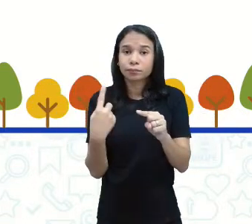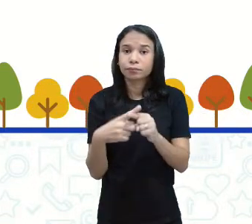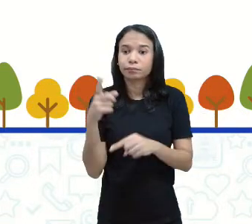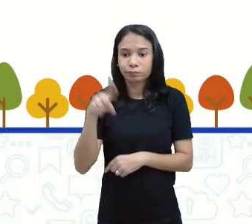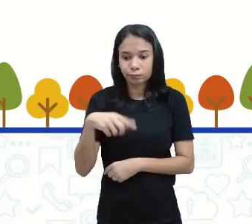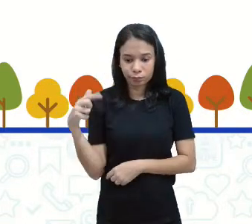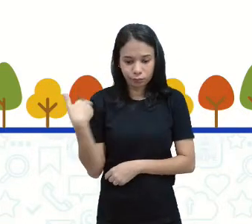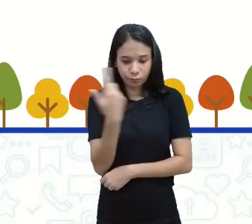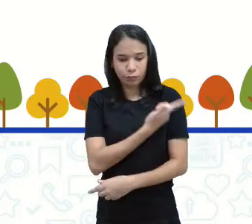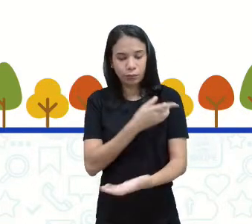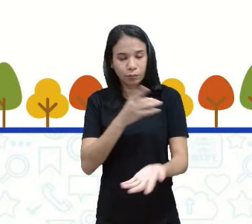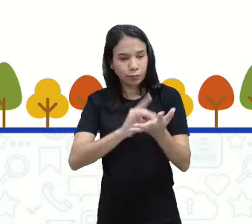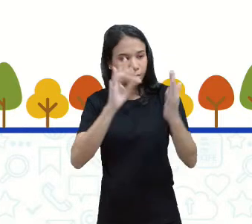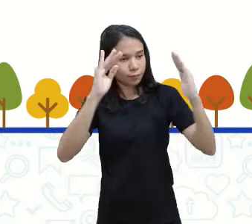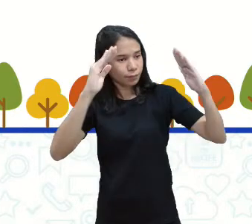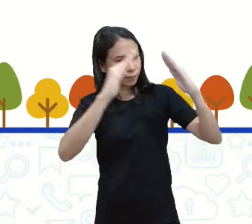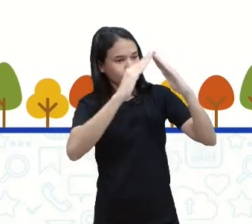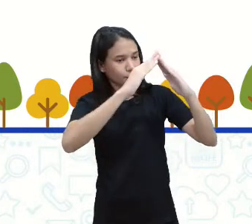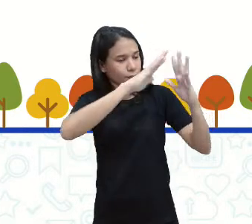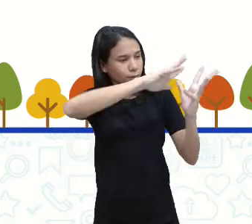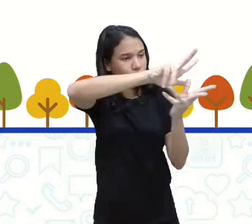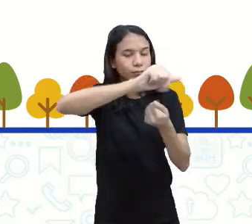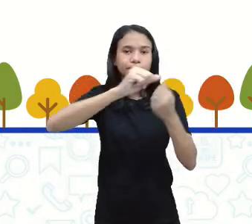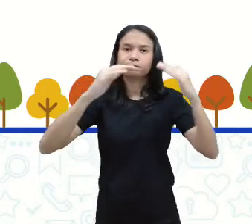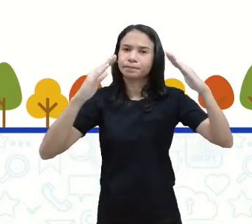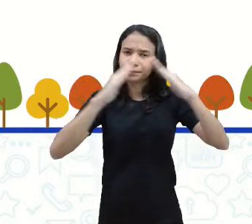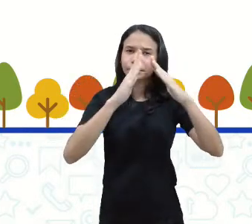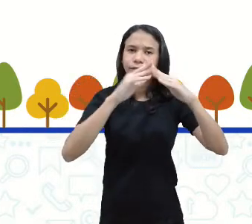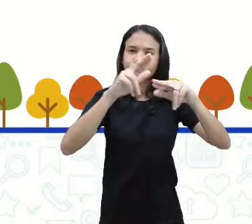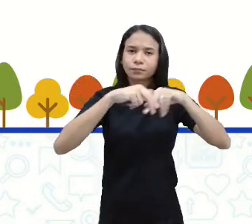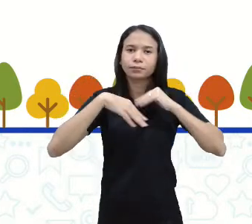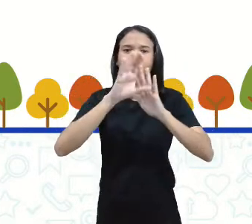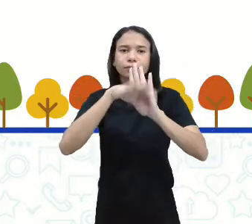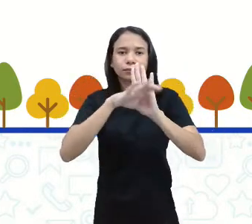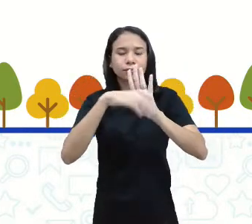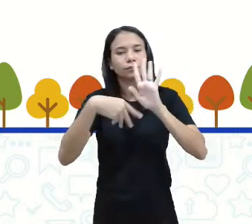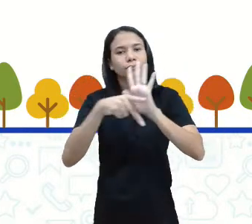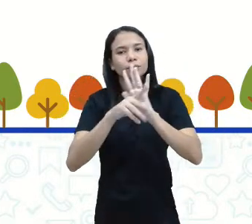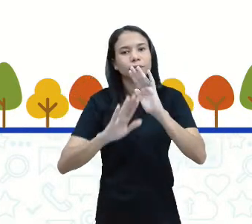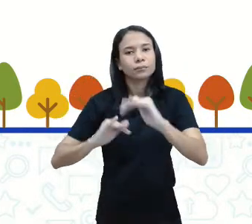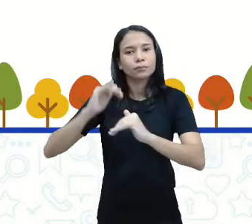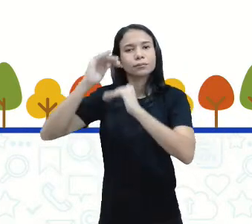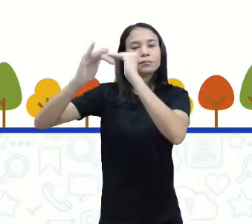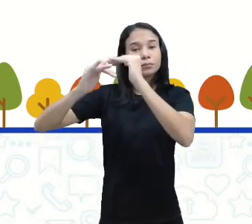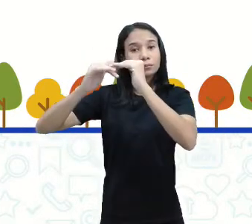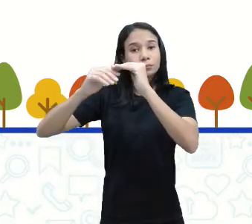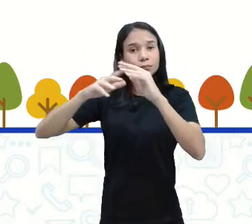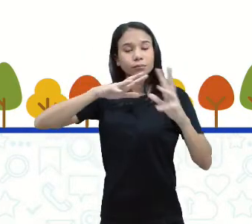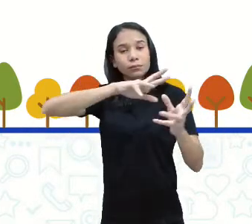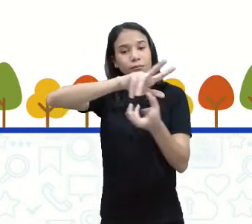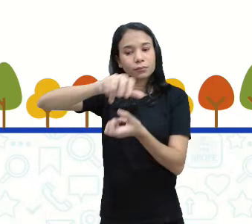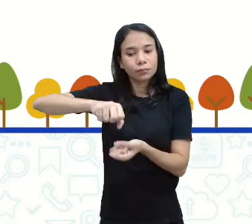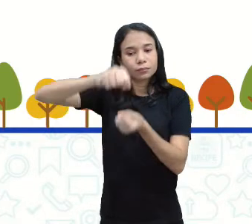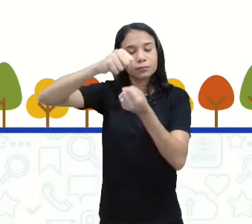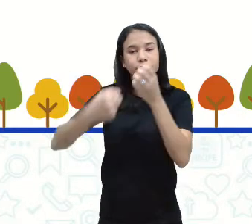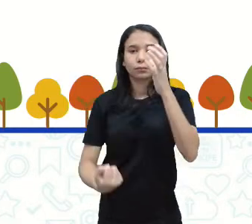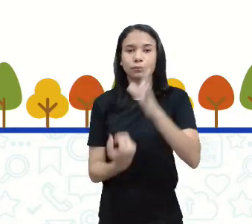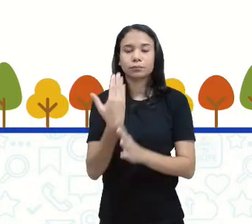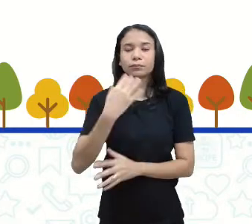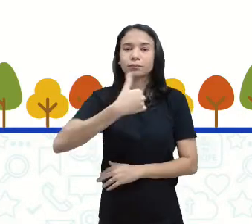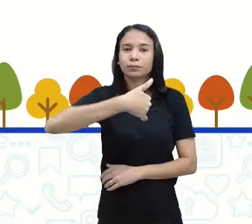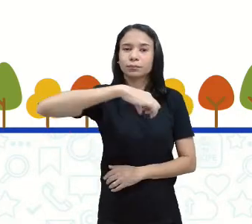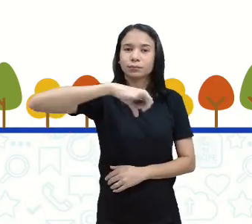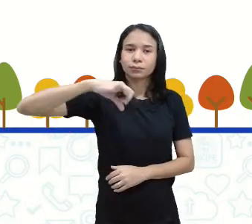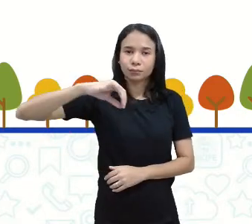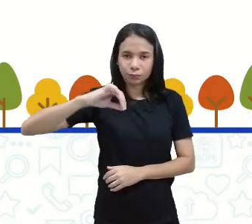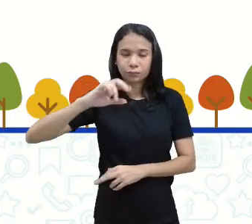a nossa grande moradia. Então, esse conceito de desenvolvimento sustentável surgiu, né, na década de 90